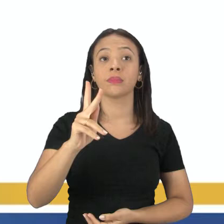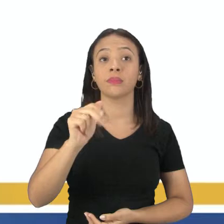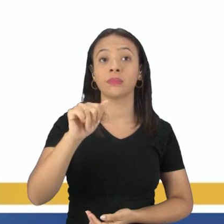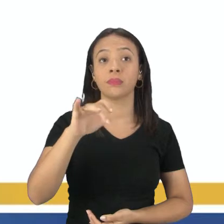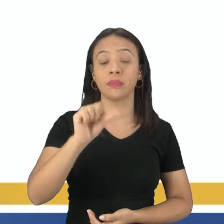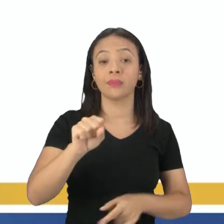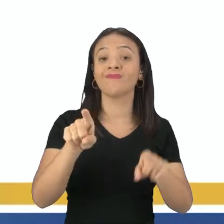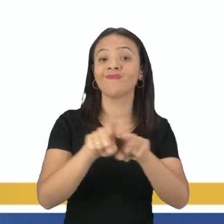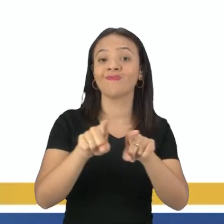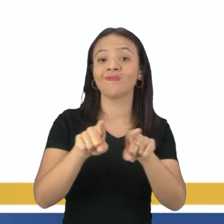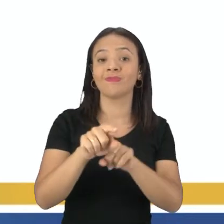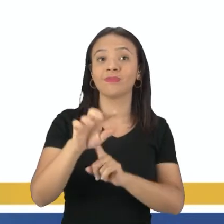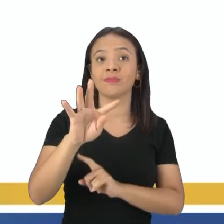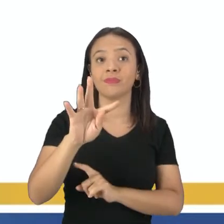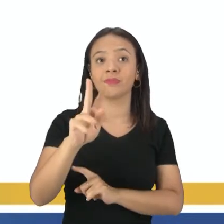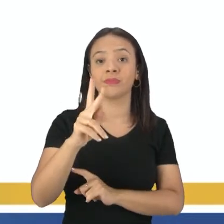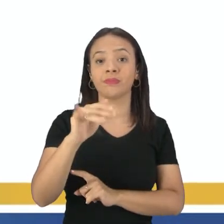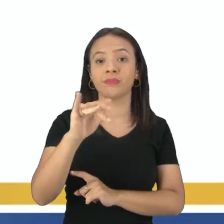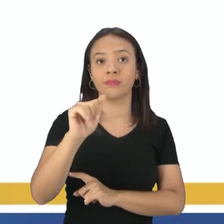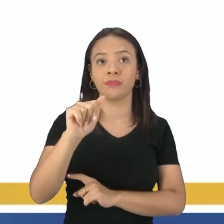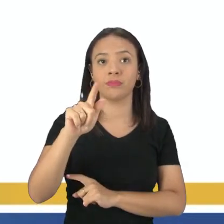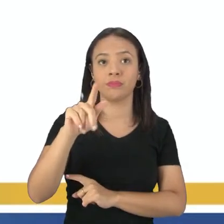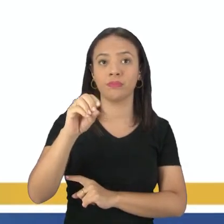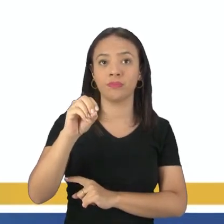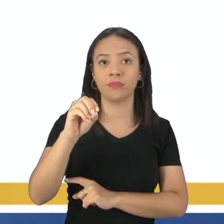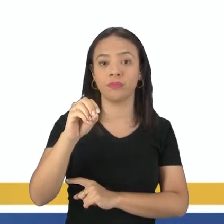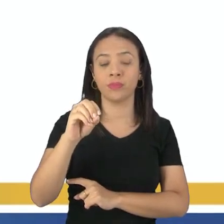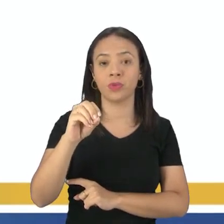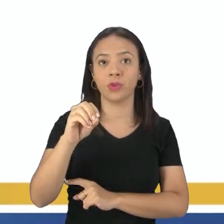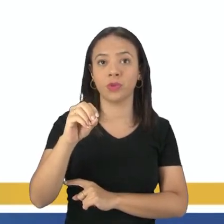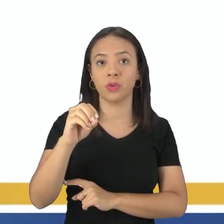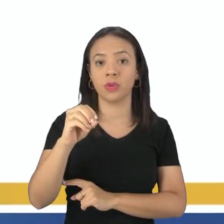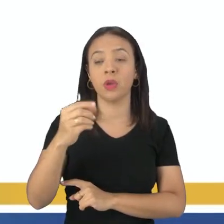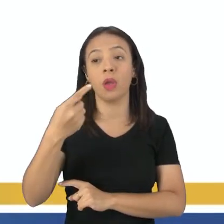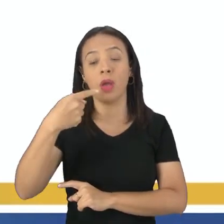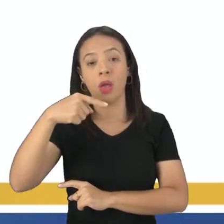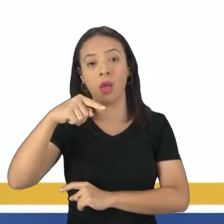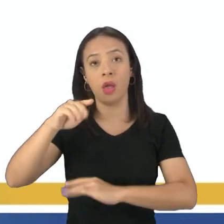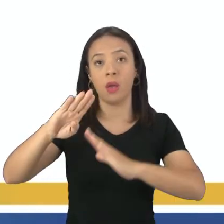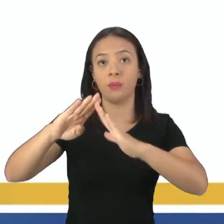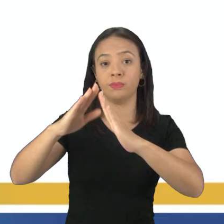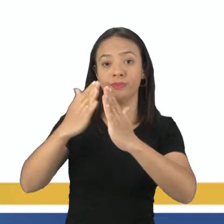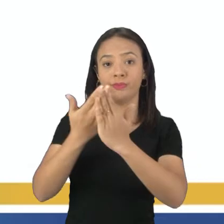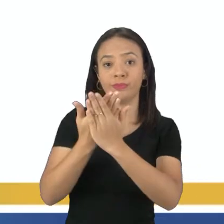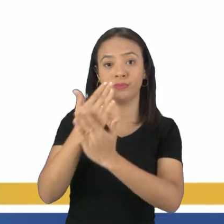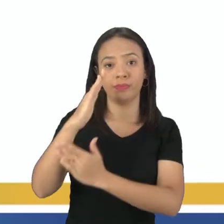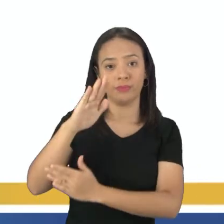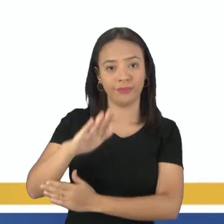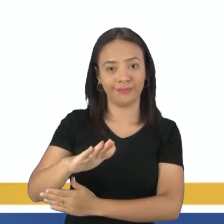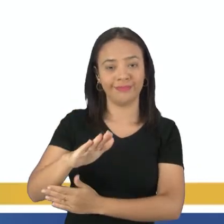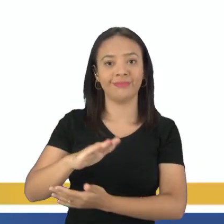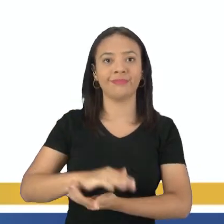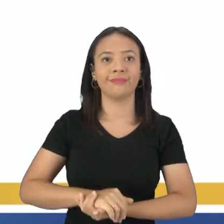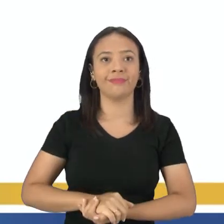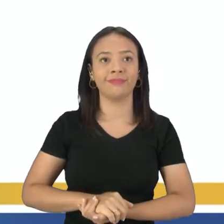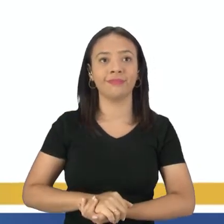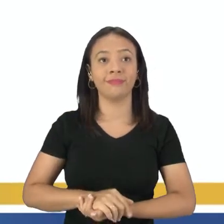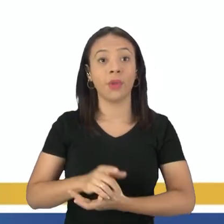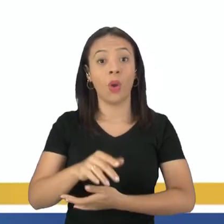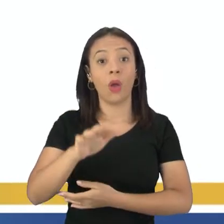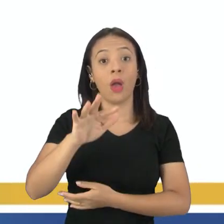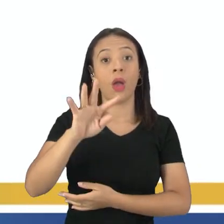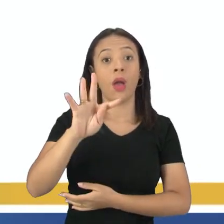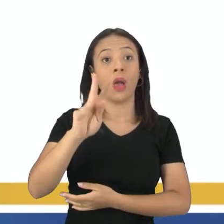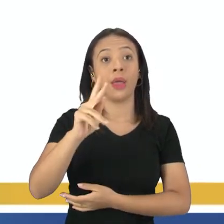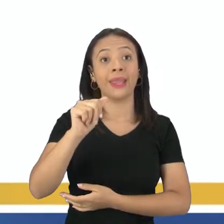go to school in the afternoon. Thaís e Tiago vão para a escola de tarde. Gente, Thaís é